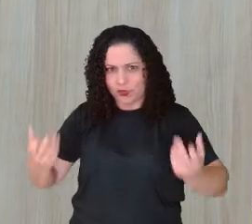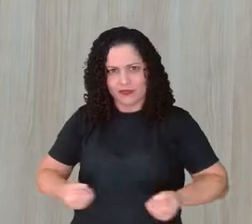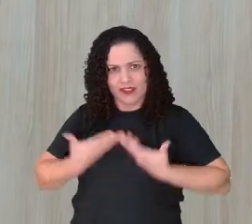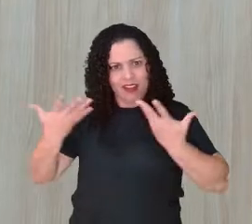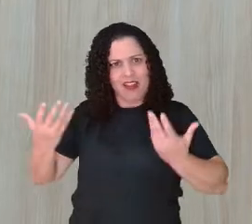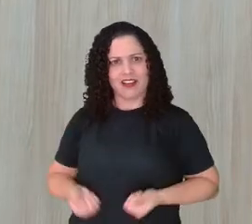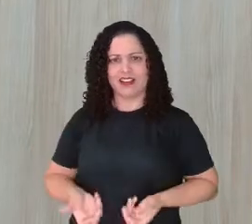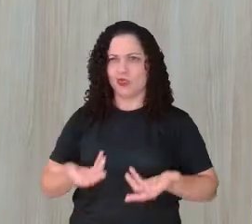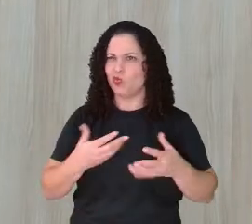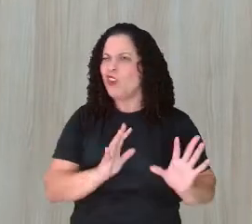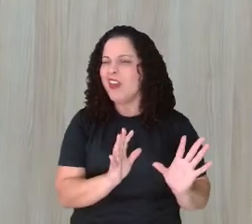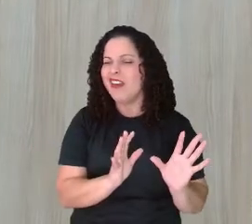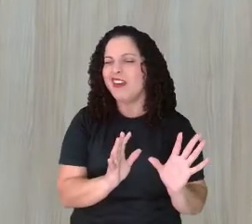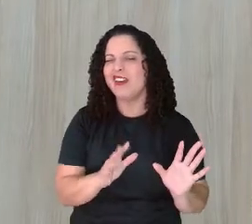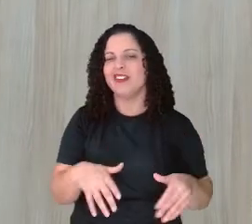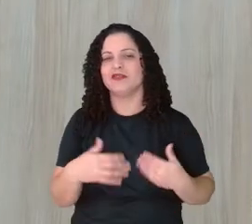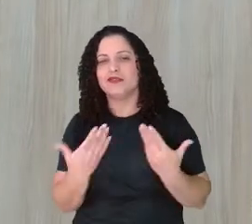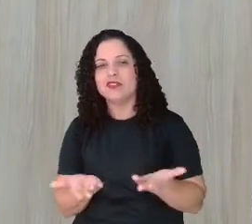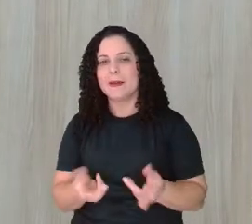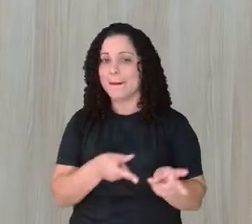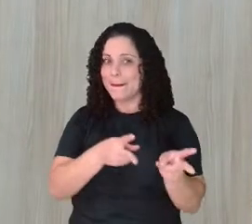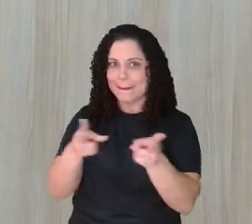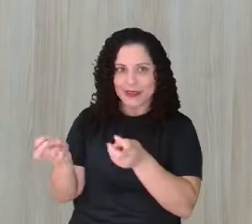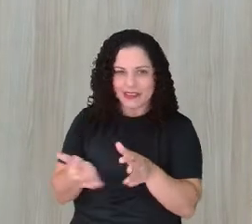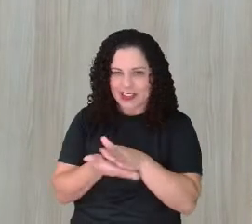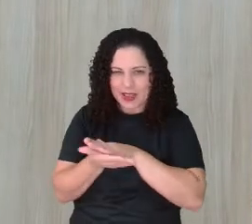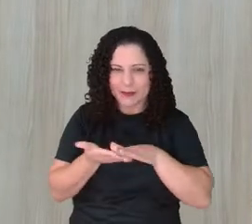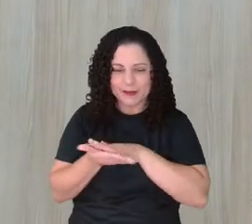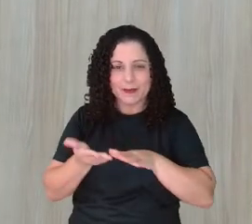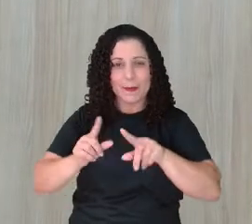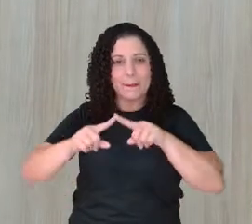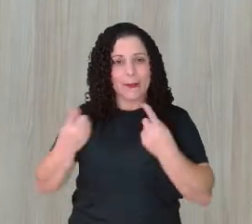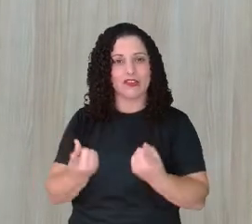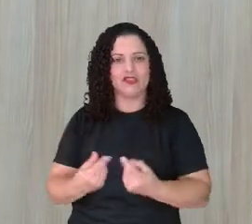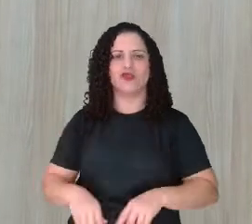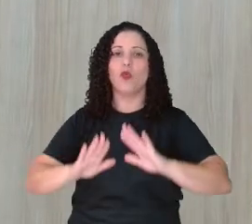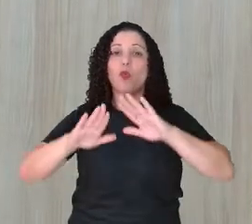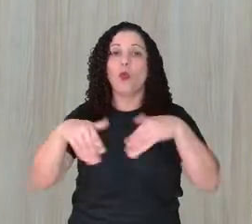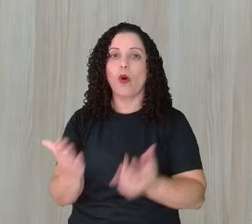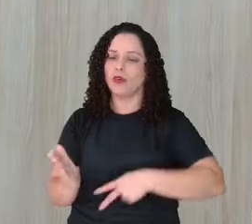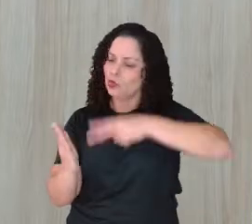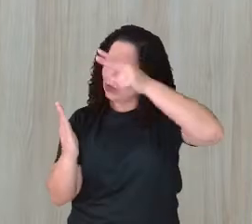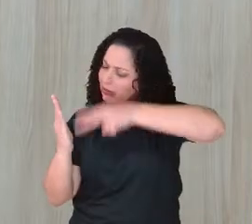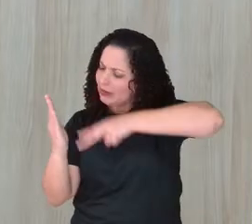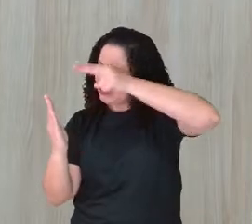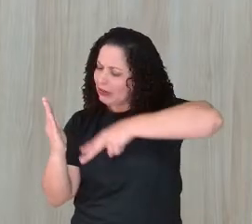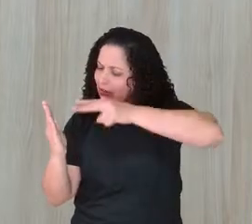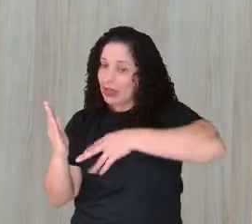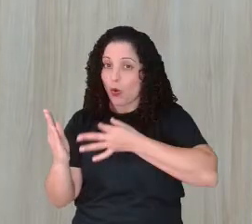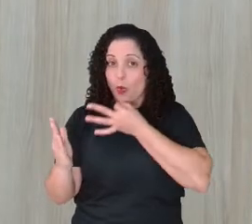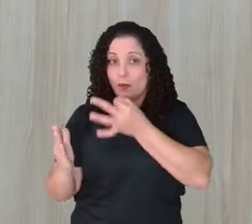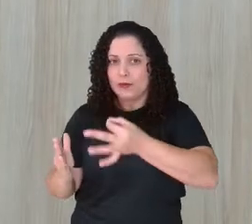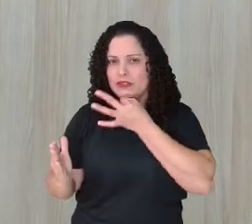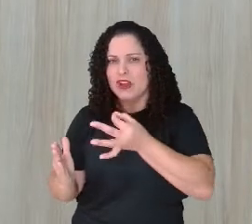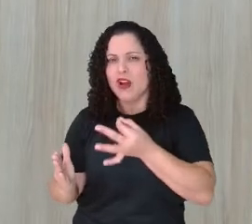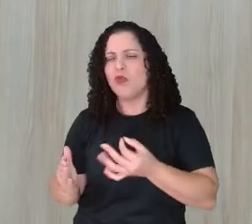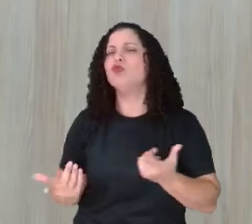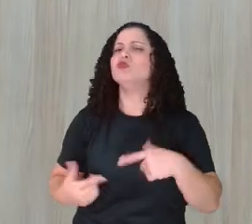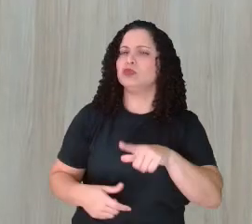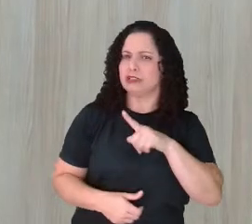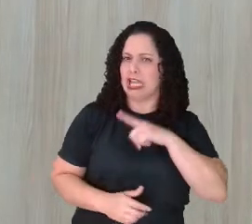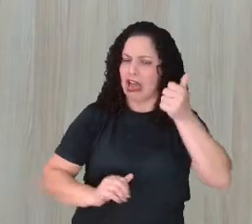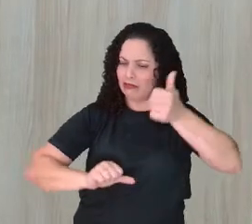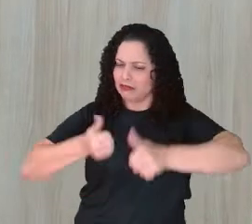você não queira, né, por mais que você não perceba, na verdade, quando você lê muito, você debate, você é crítico,